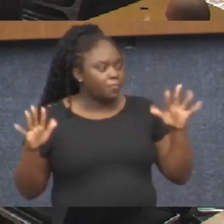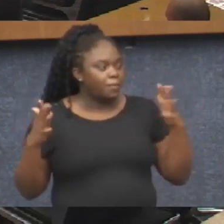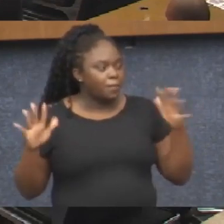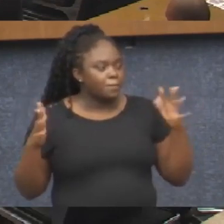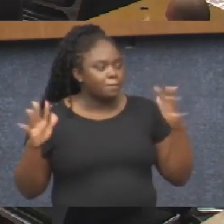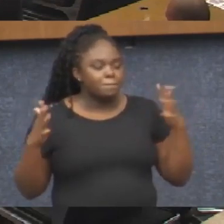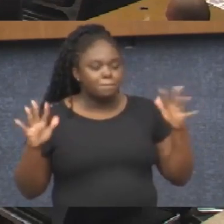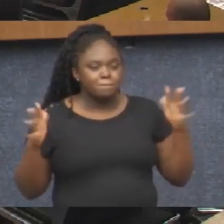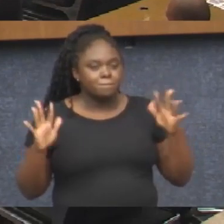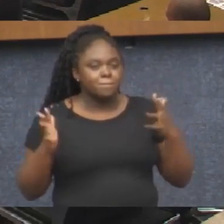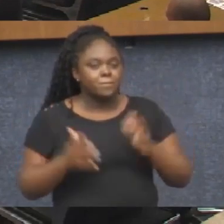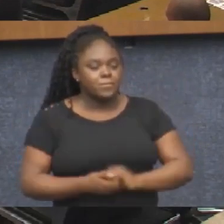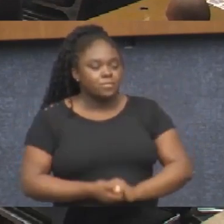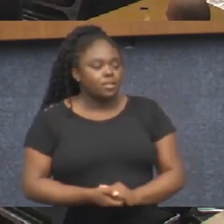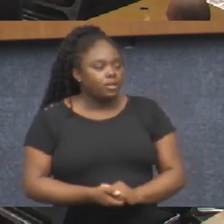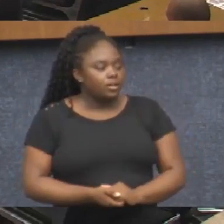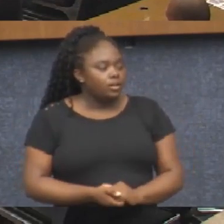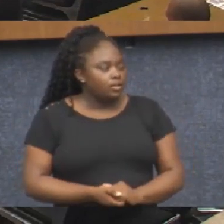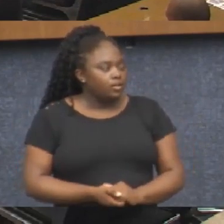Obrigado,